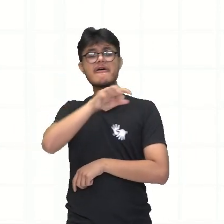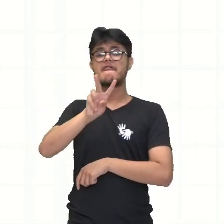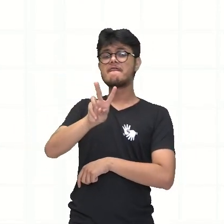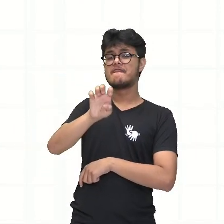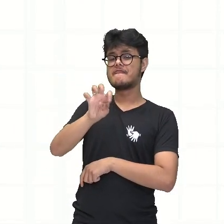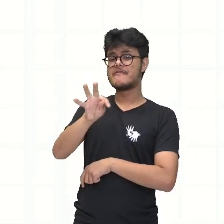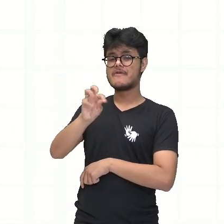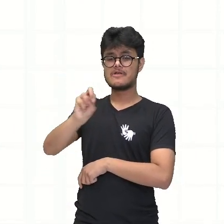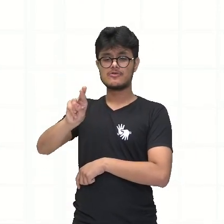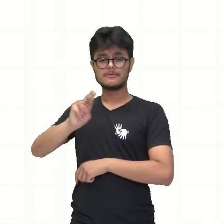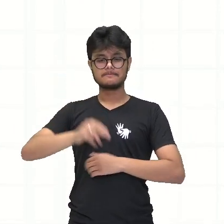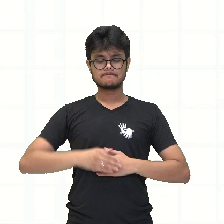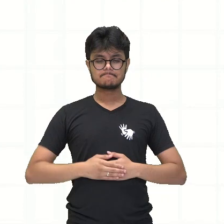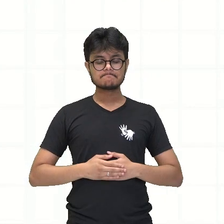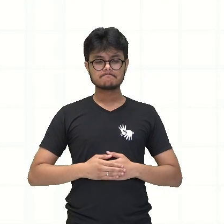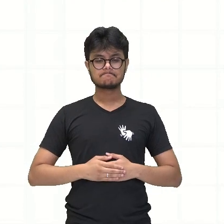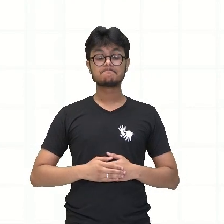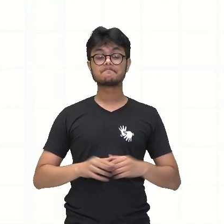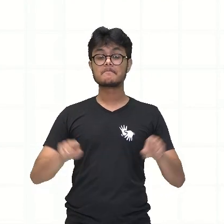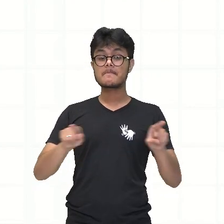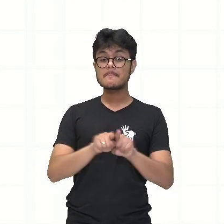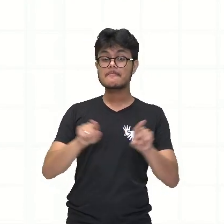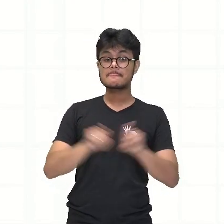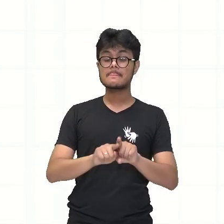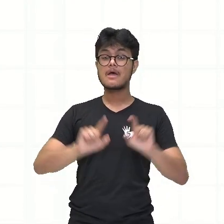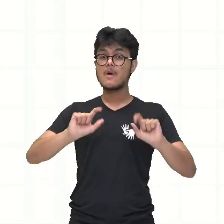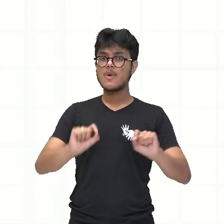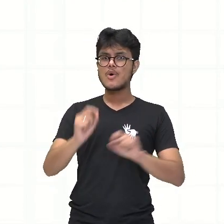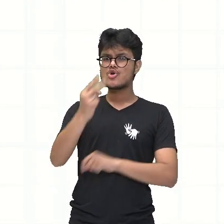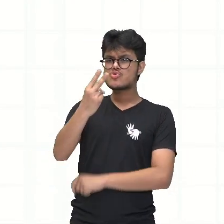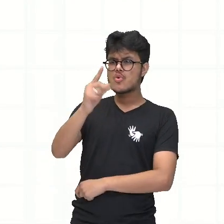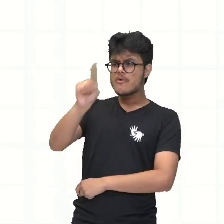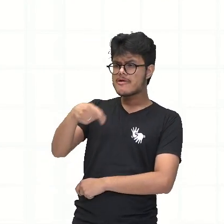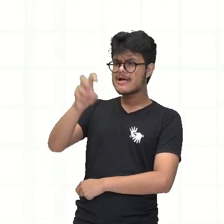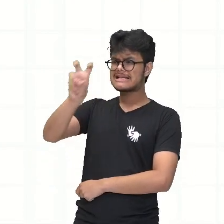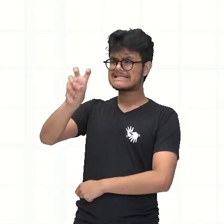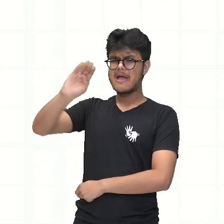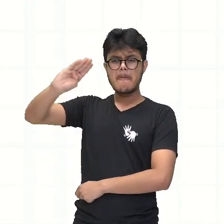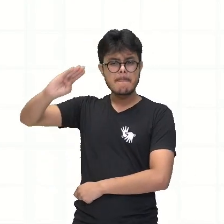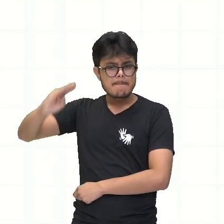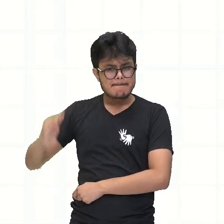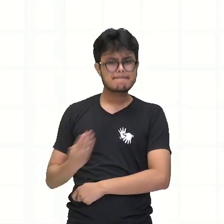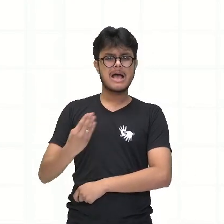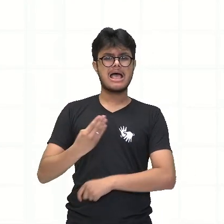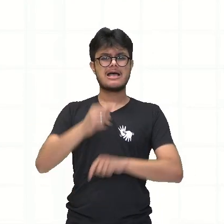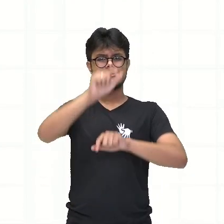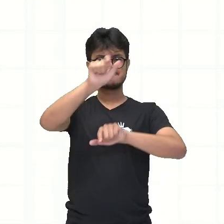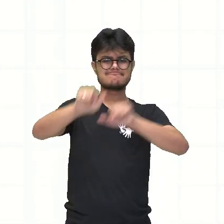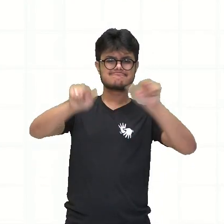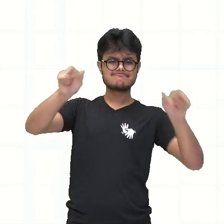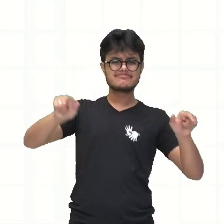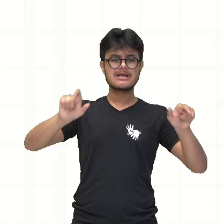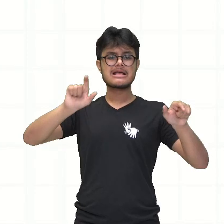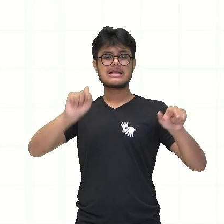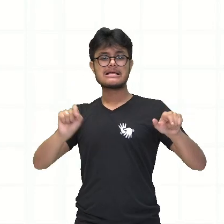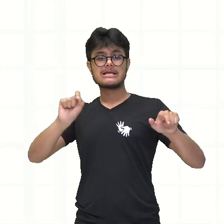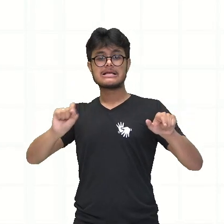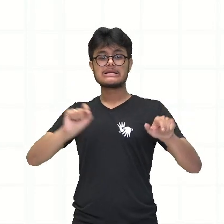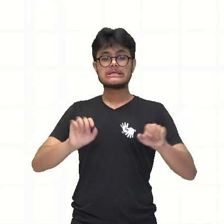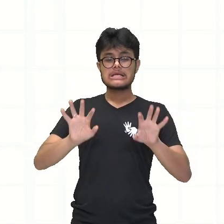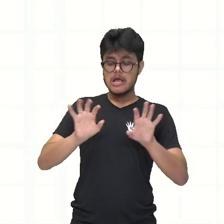vocês. E também, mais de 2,5 bilhões de pessoas em mais de 100